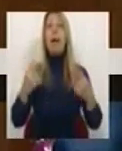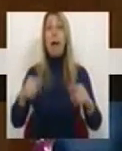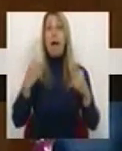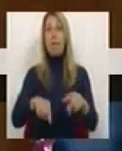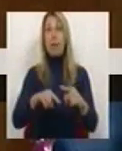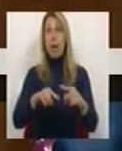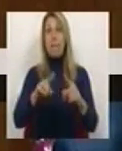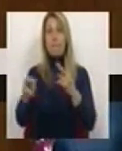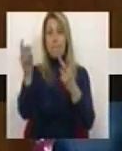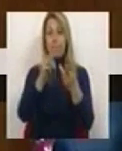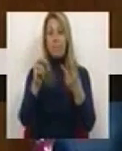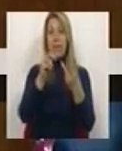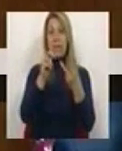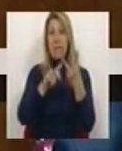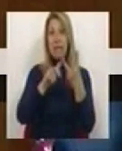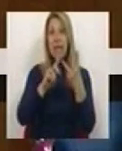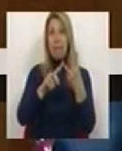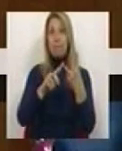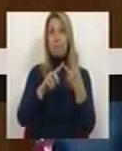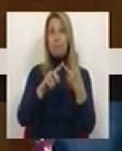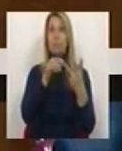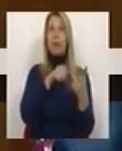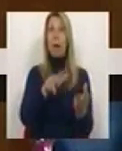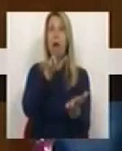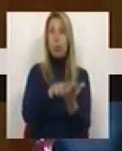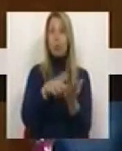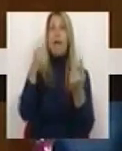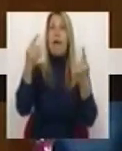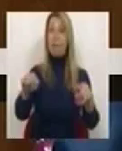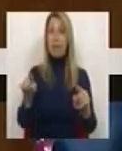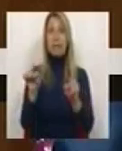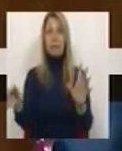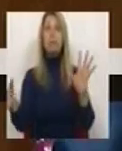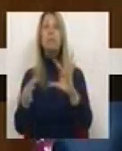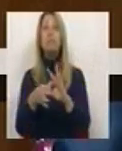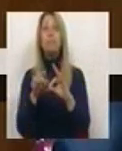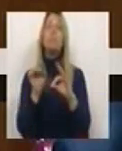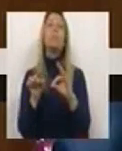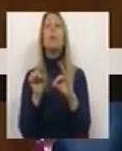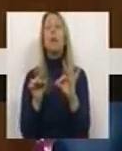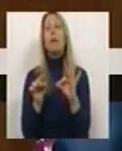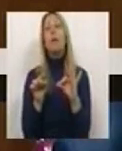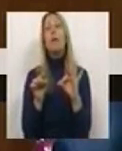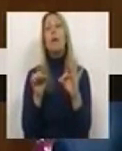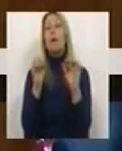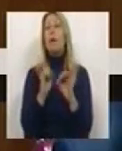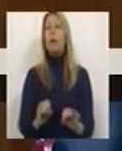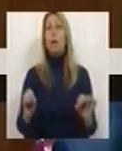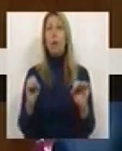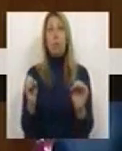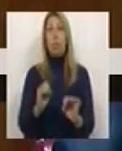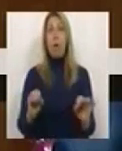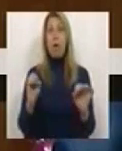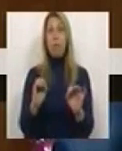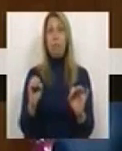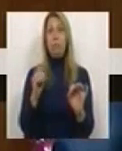finalmente, esta terceira concessão, relativamente à qual não havia incumprimento